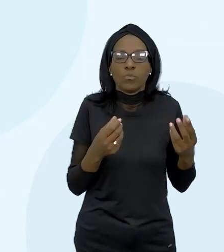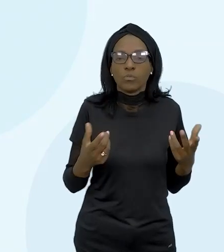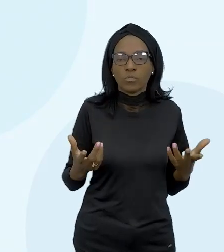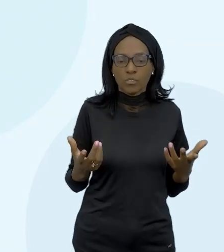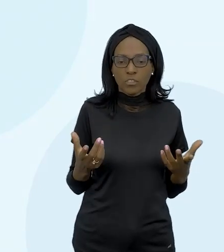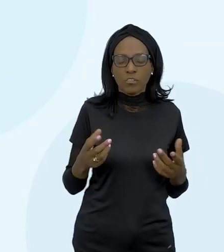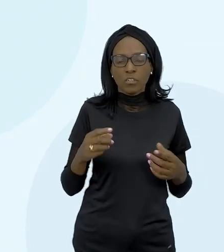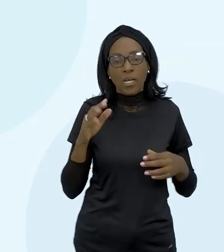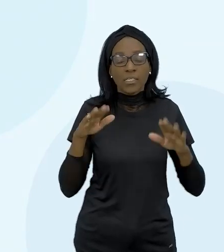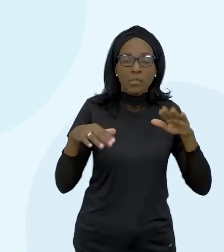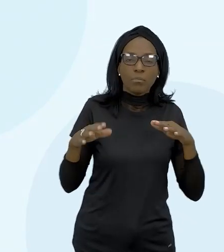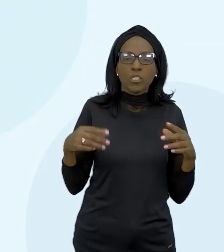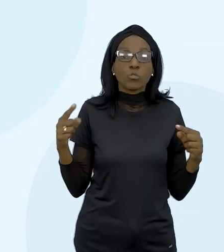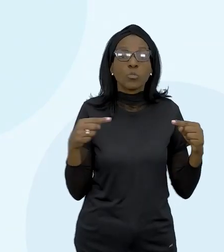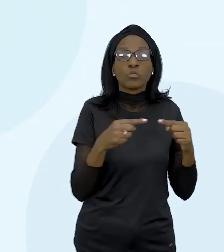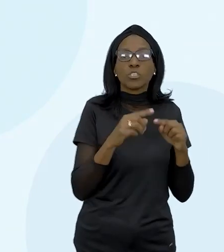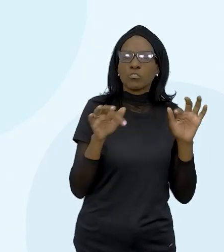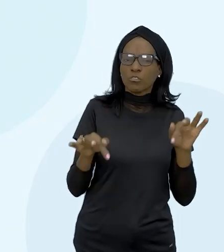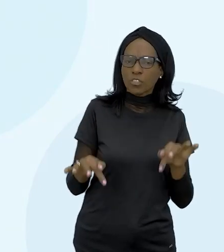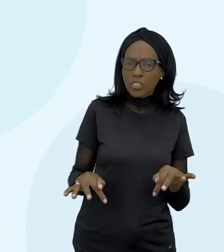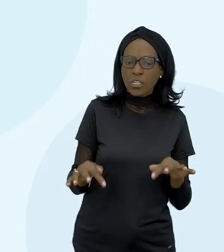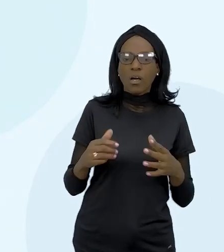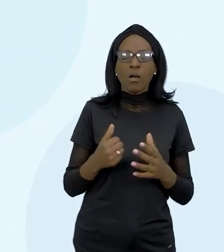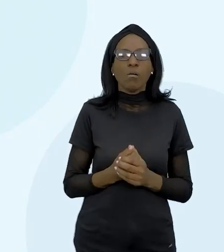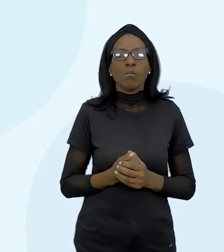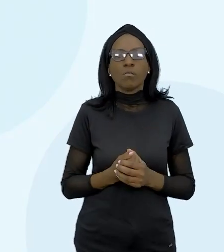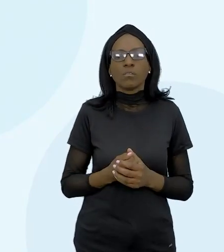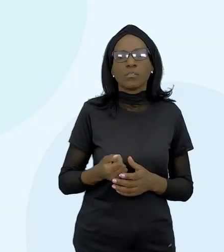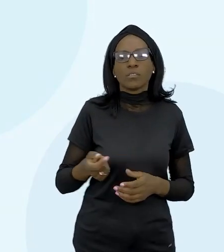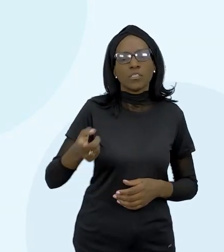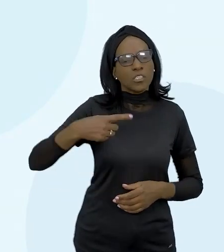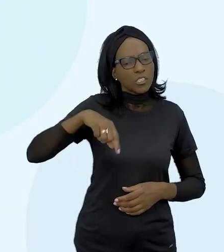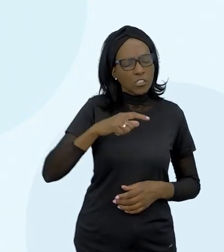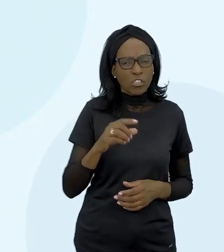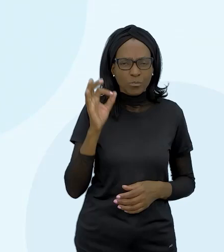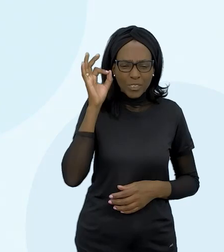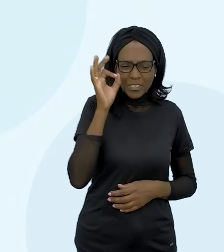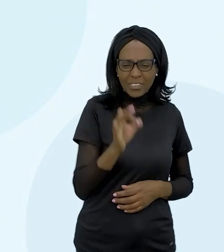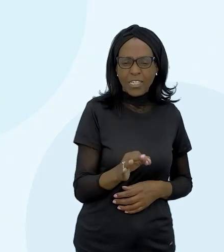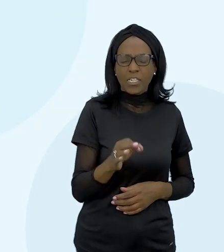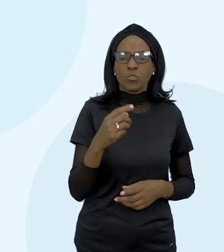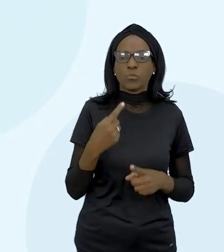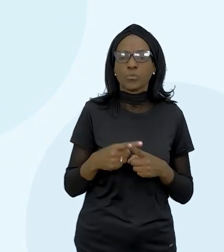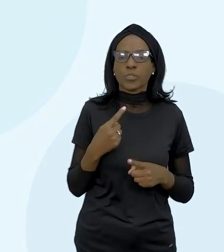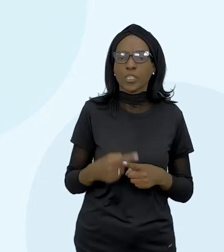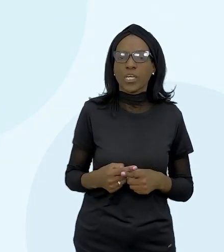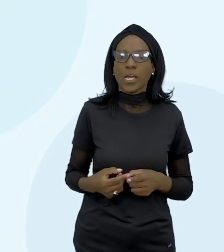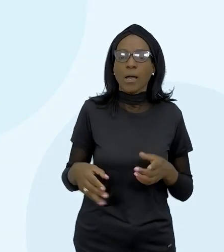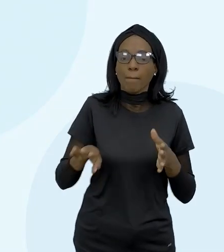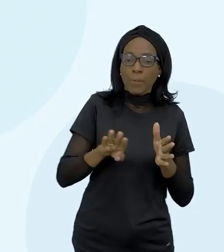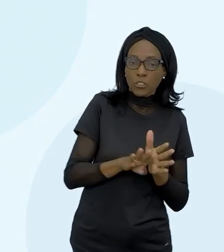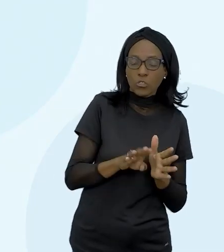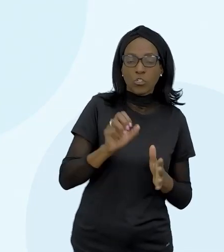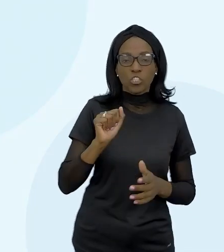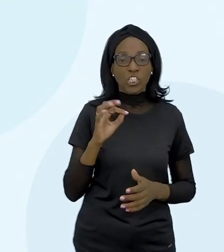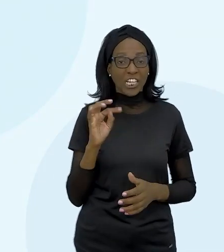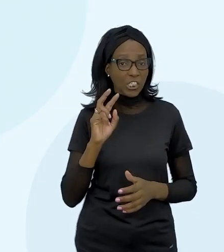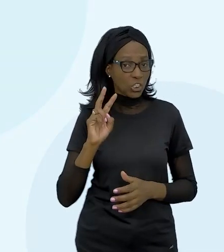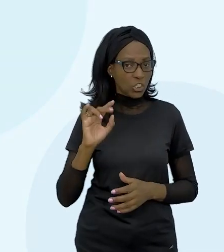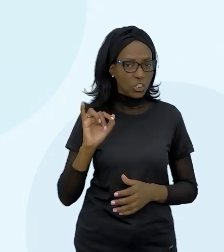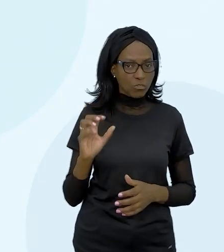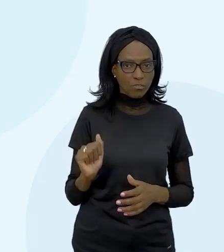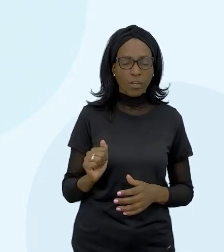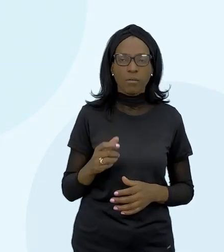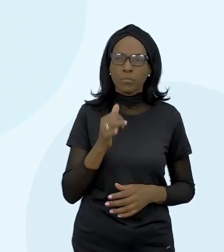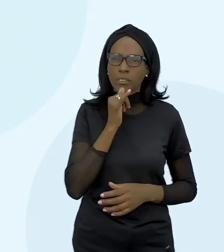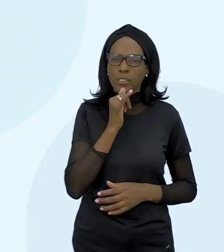seu objetivo final, para que a gente seja mais assertivo, porque a metodologia ativa, por exemplo,